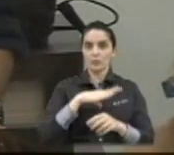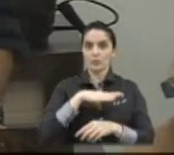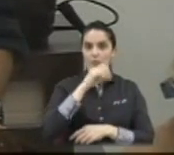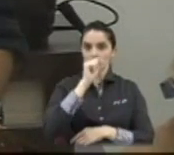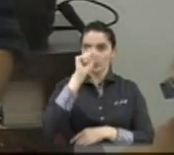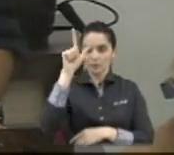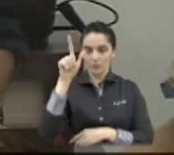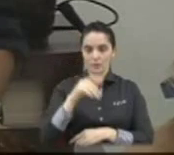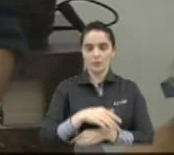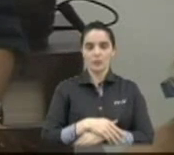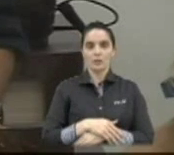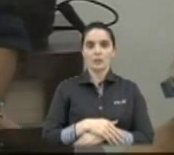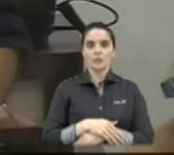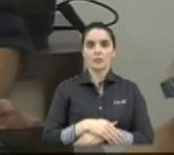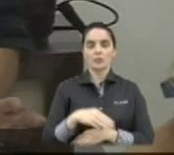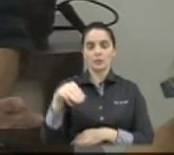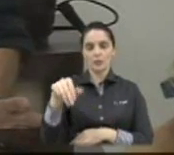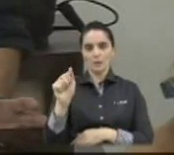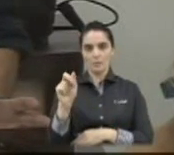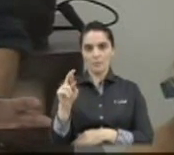agora tem o seu nome